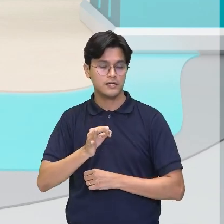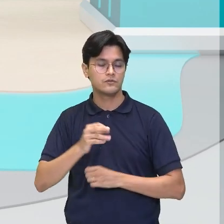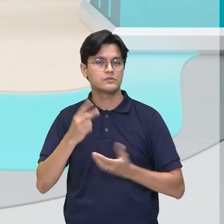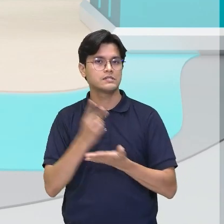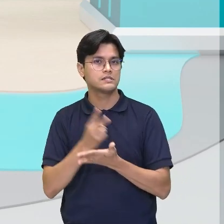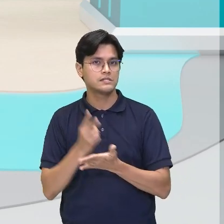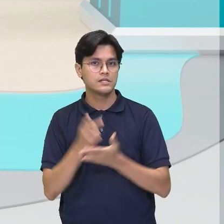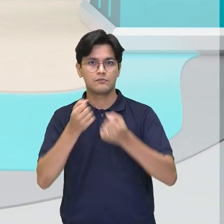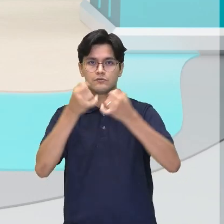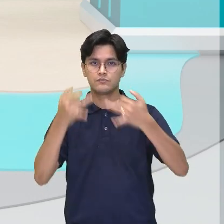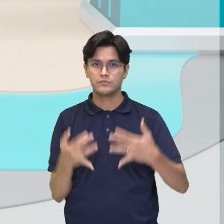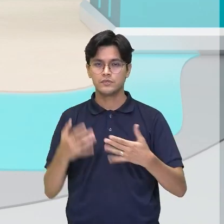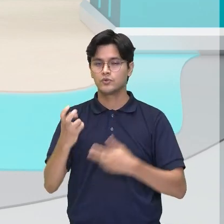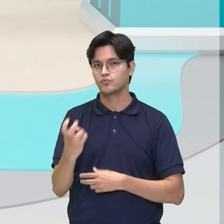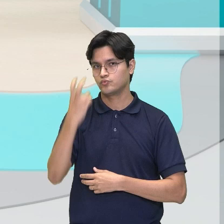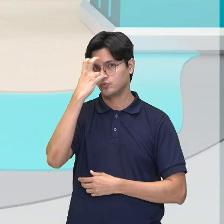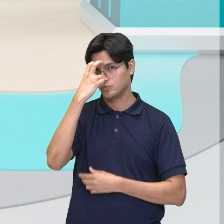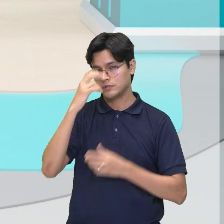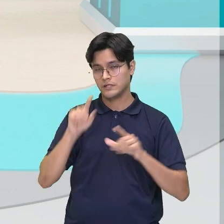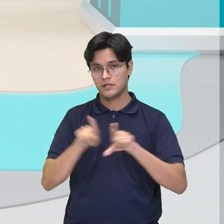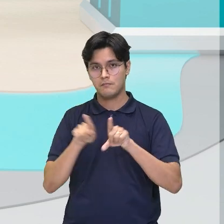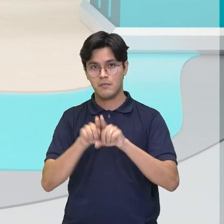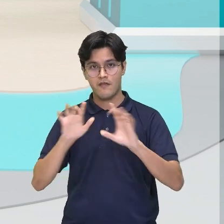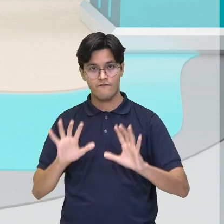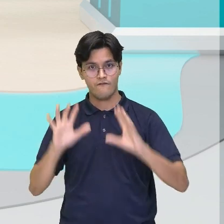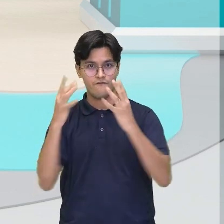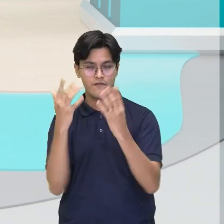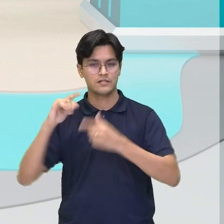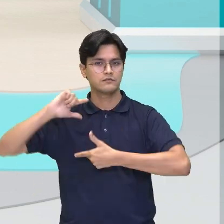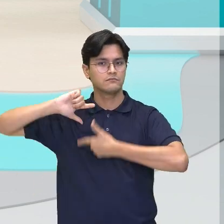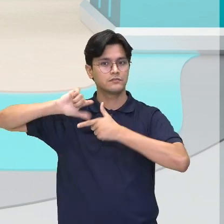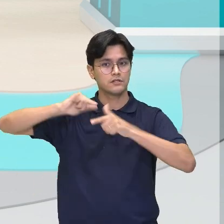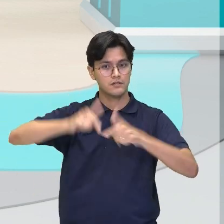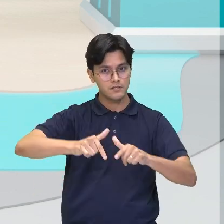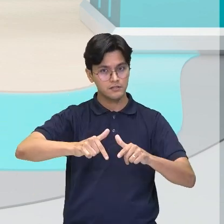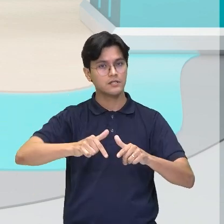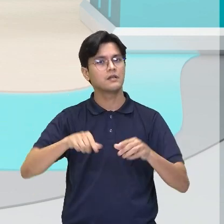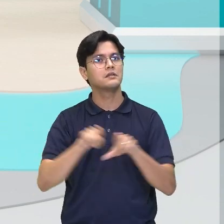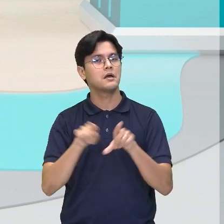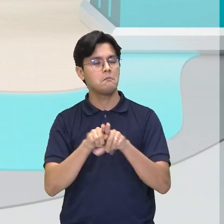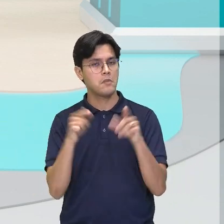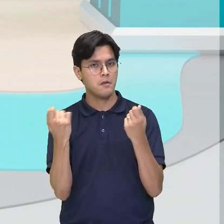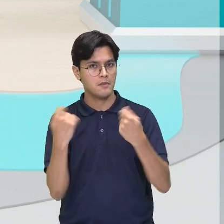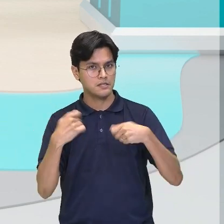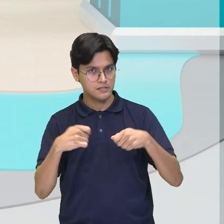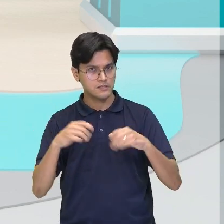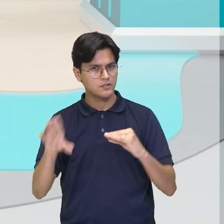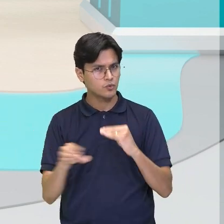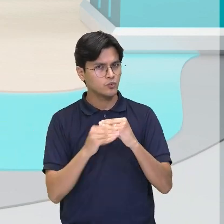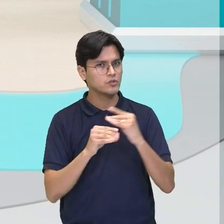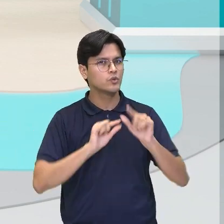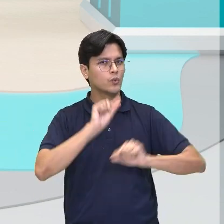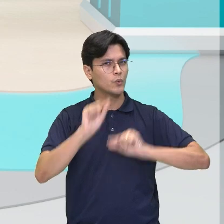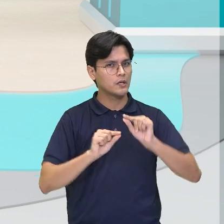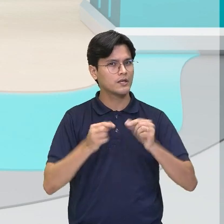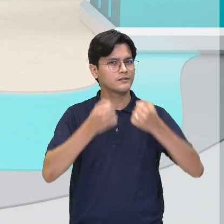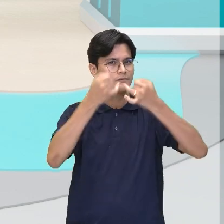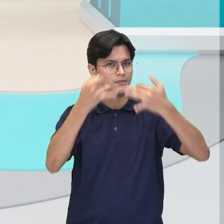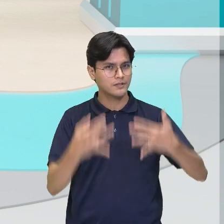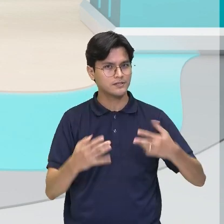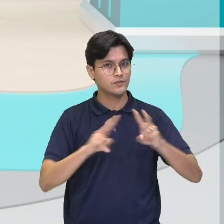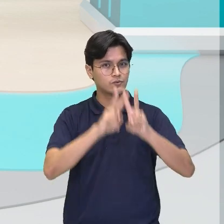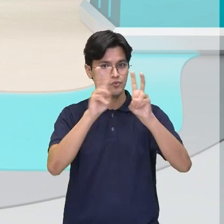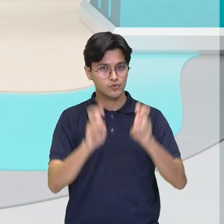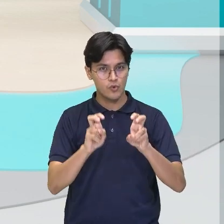festas tradicionais, nós não podemos deixar de falar do Boi Bumbá. Dentro da região norte, ela